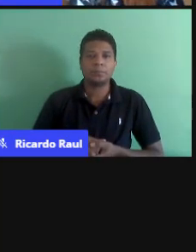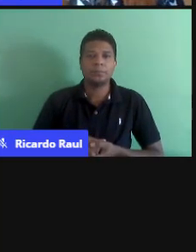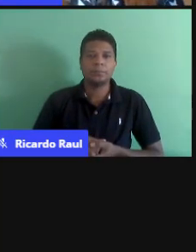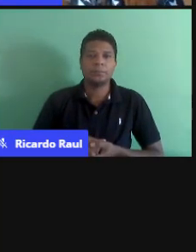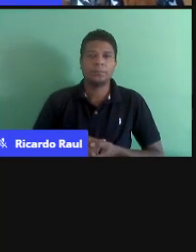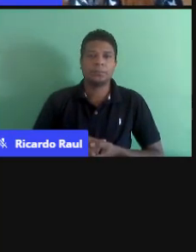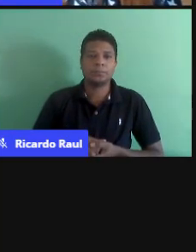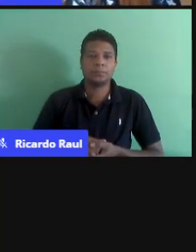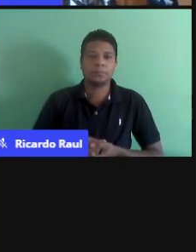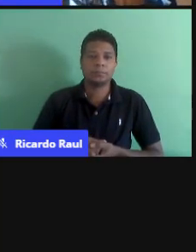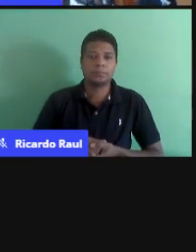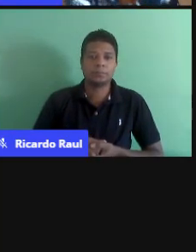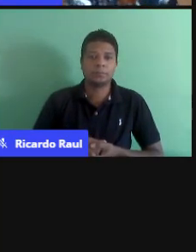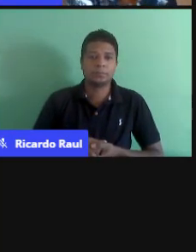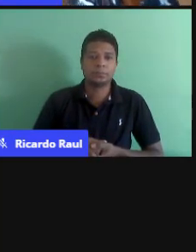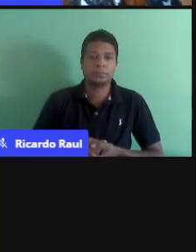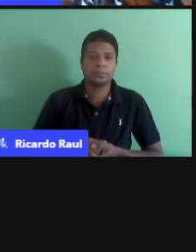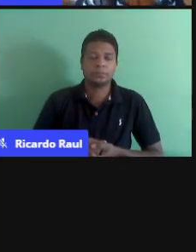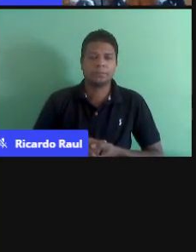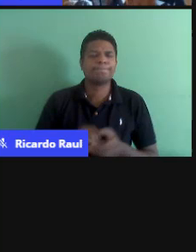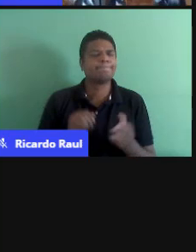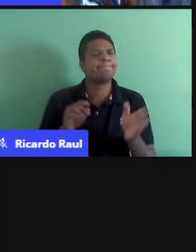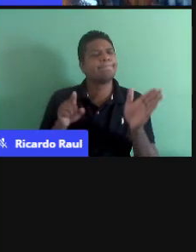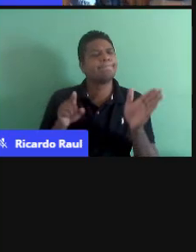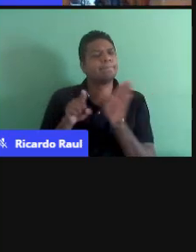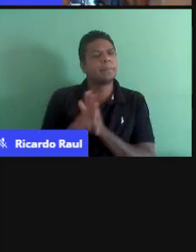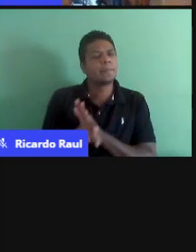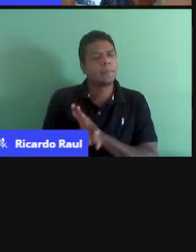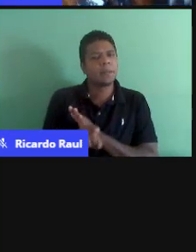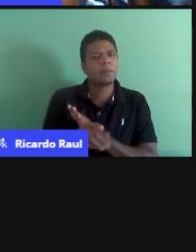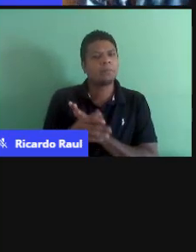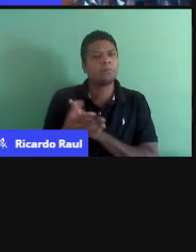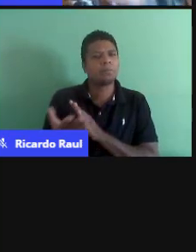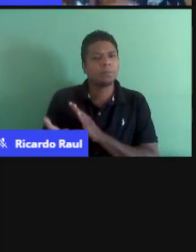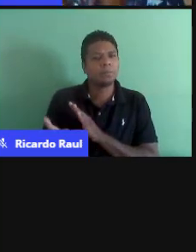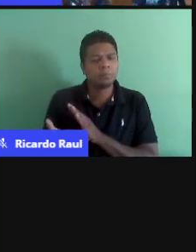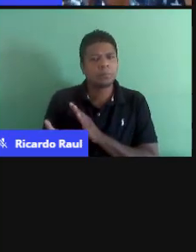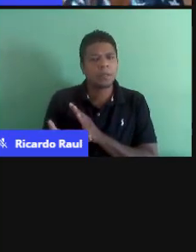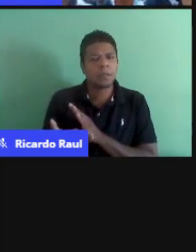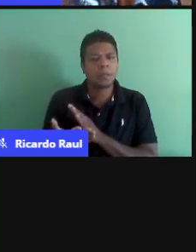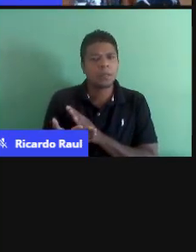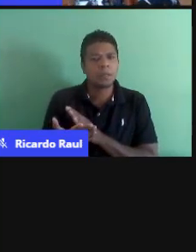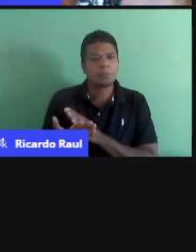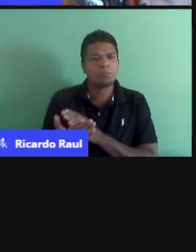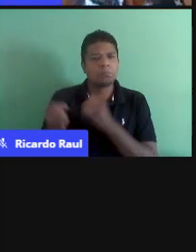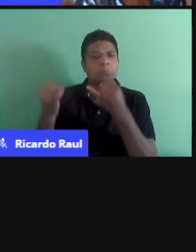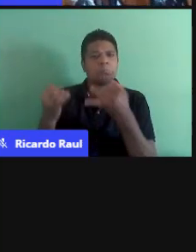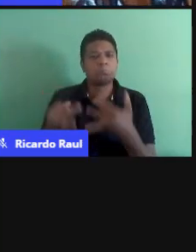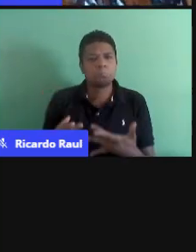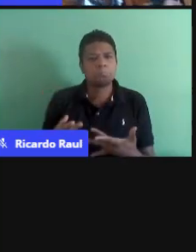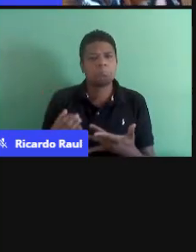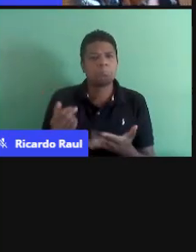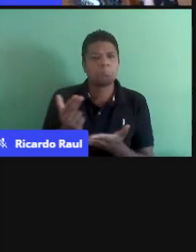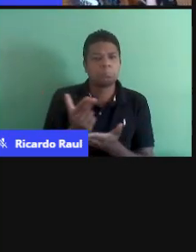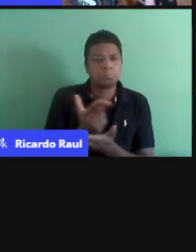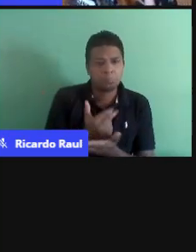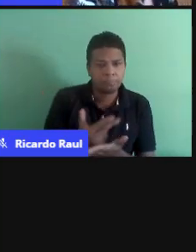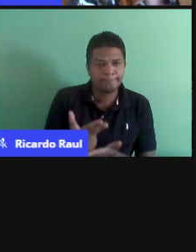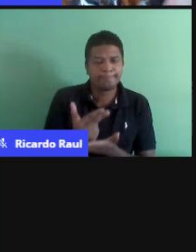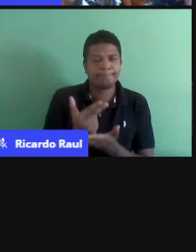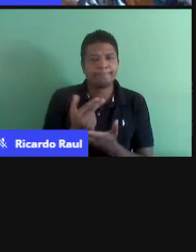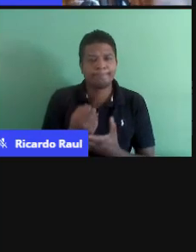E aí nós fazemos essa pergunta, né? Então, se nós falamos que o desenho é uma expressão